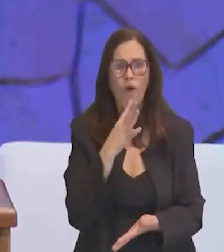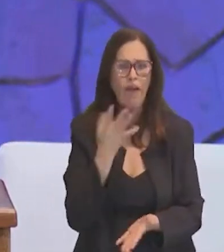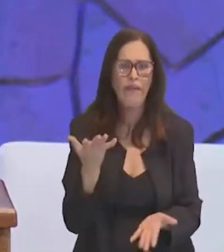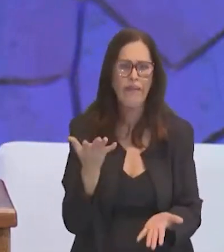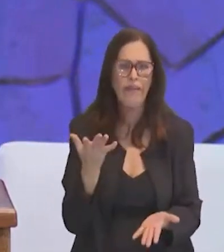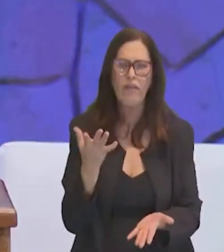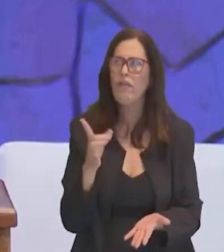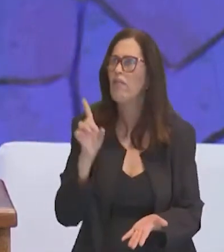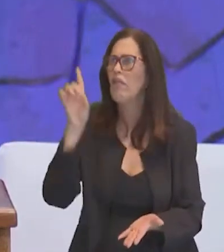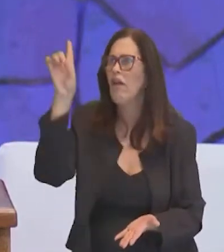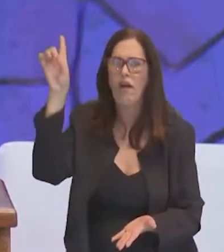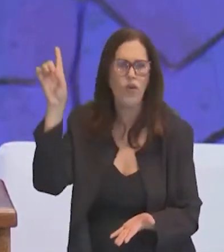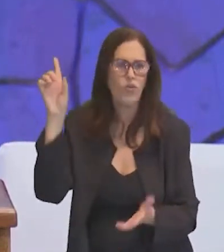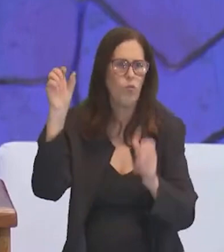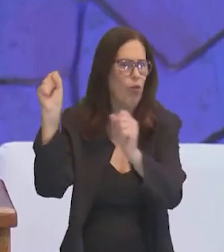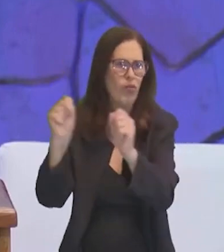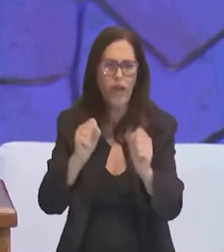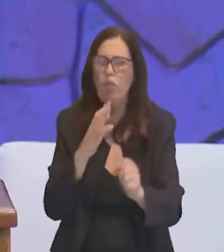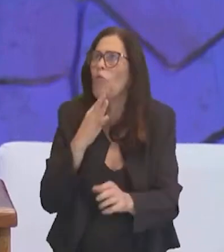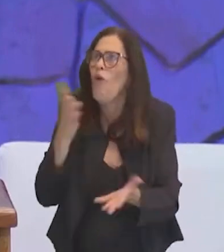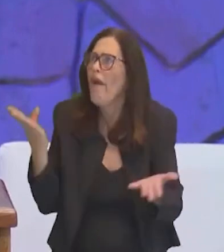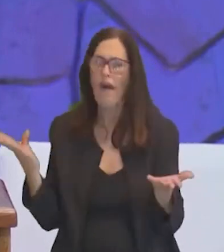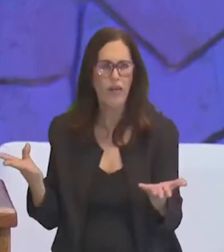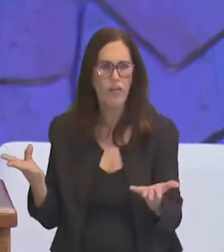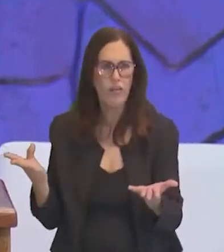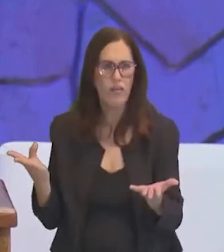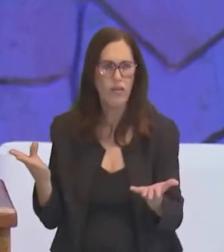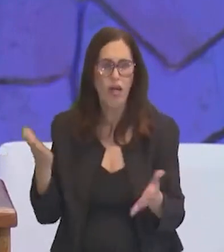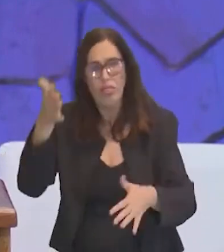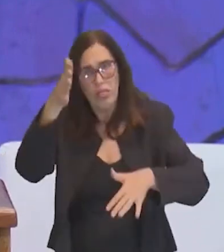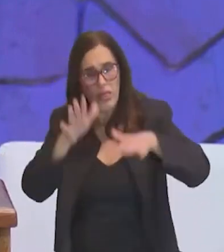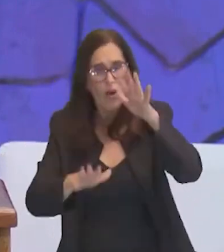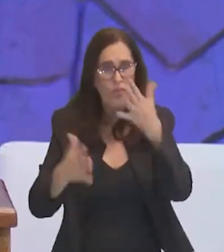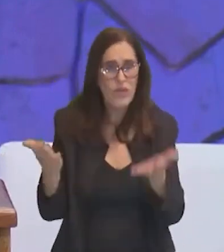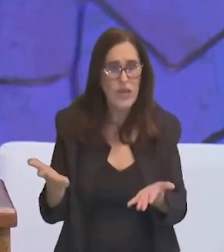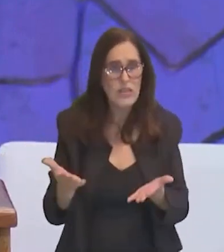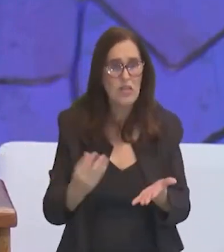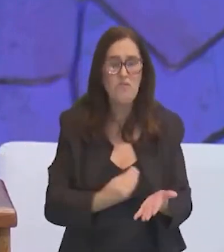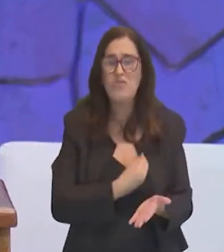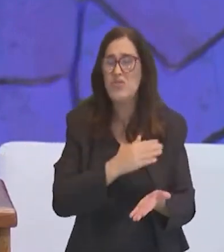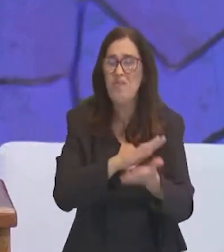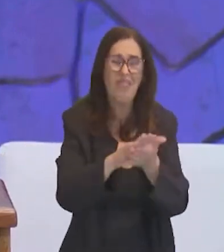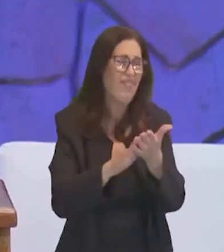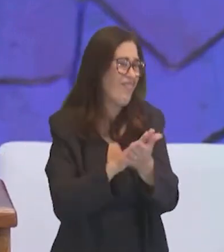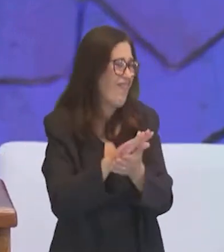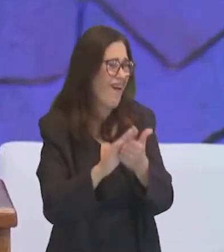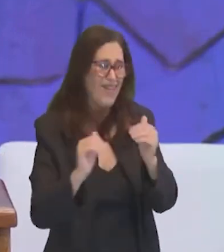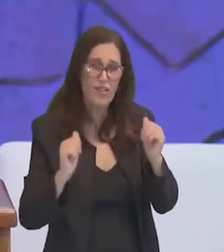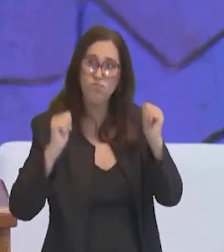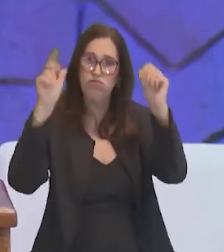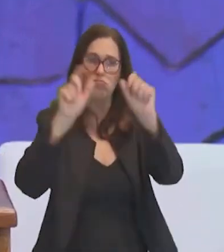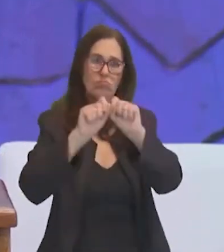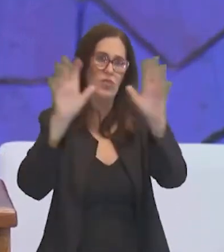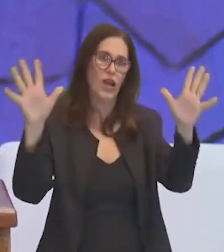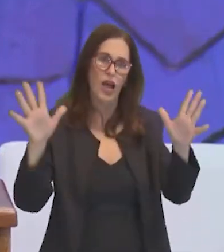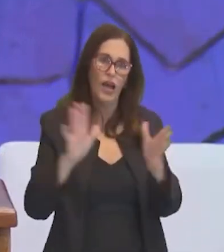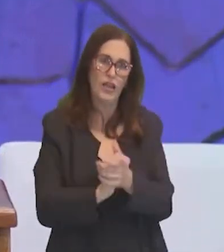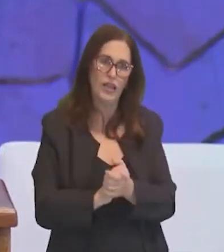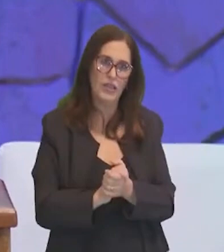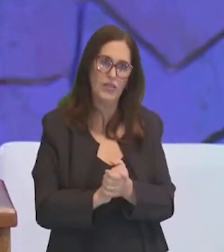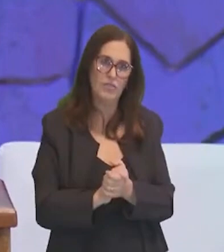poder do nosso Deus. Às vezes você ainda não viveu nada de sobrenatural que você